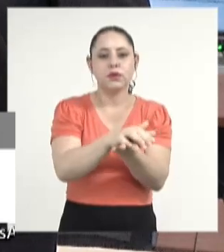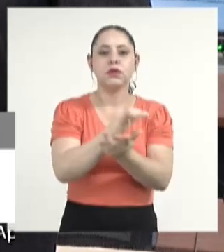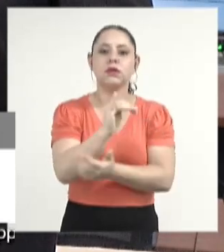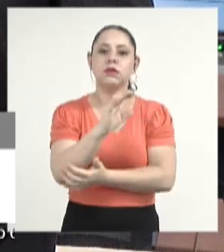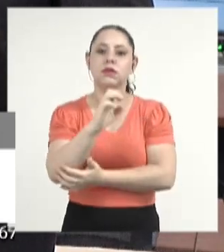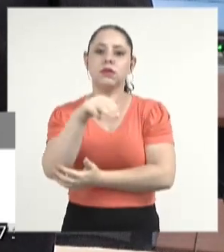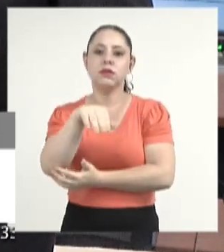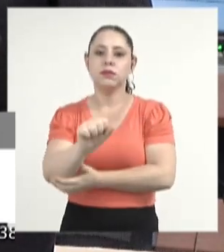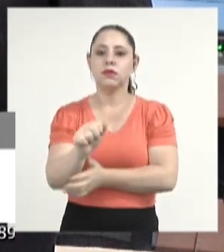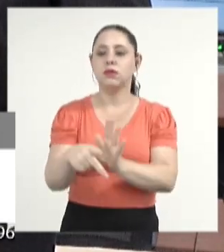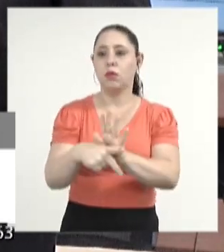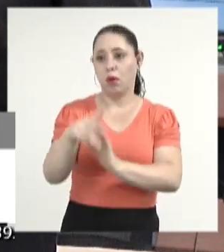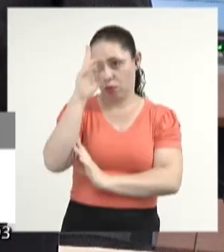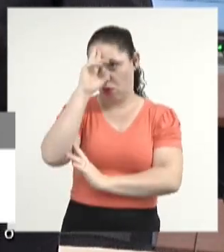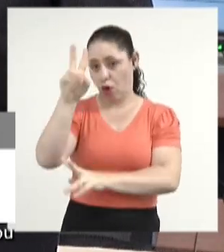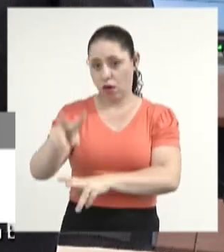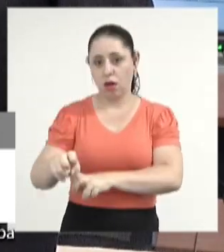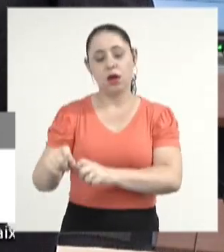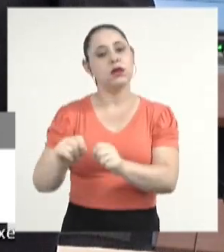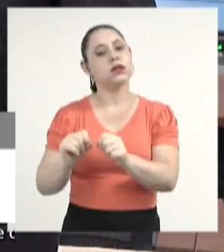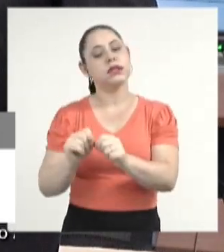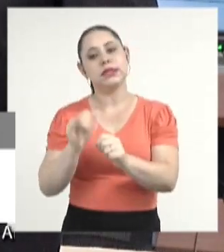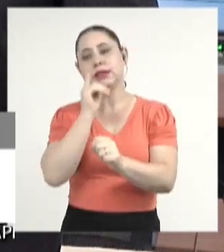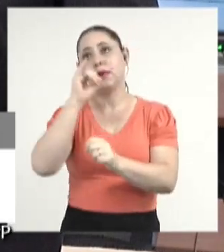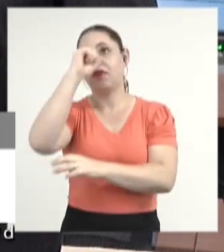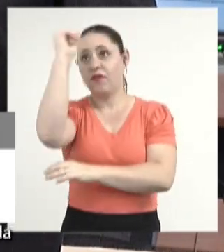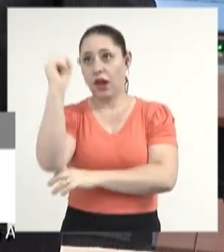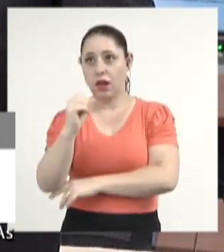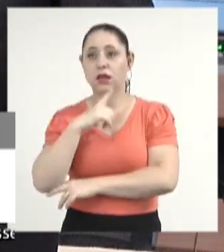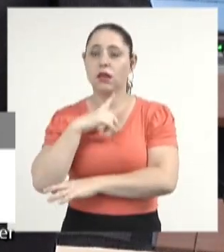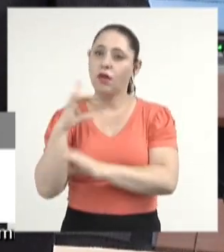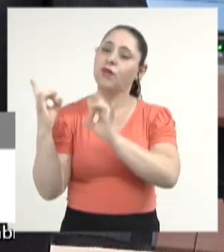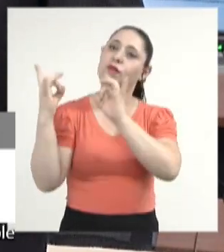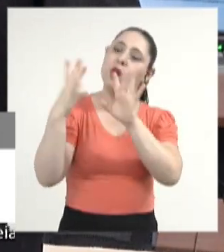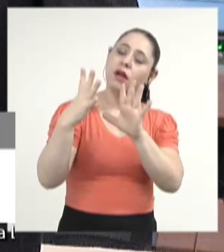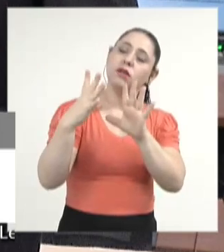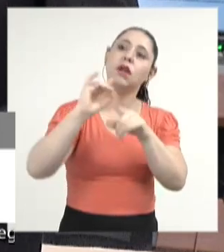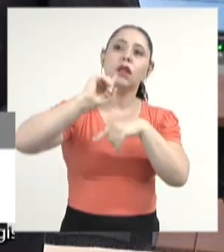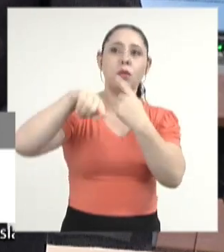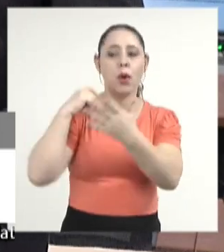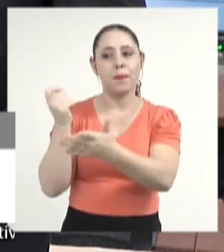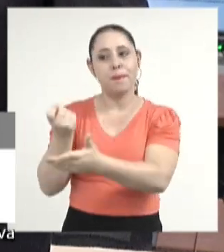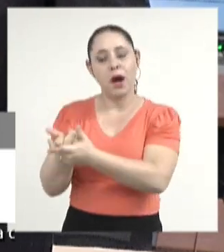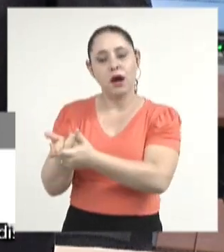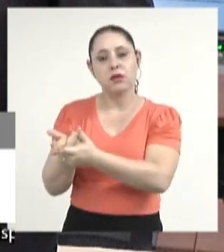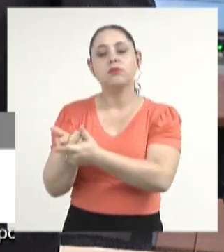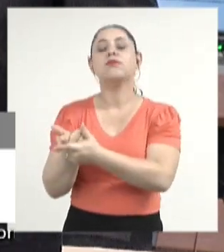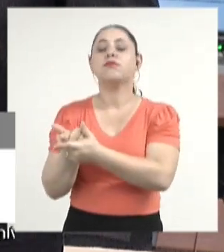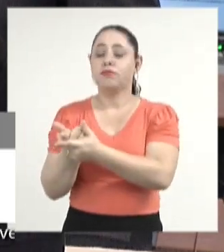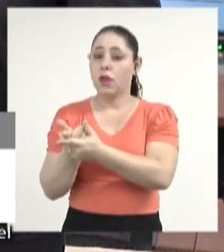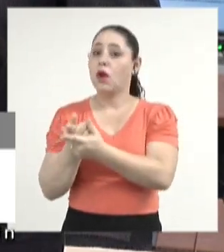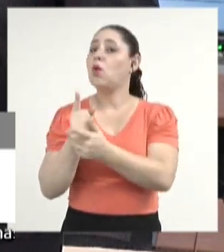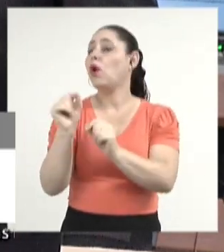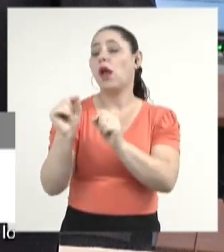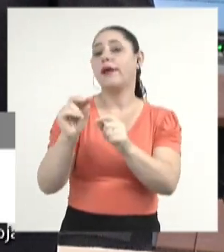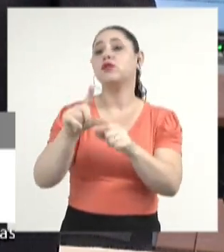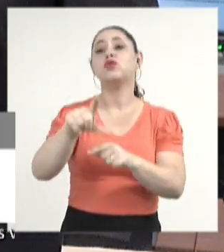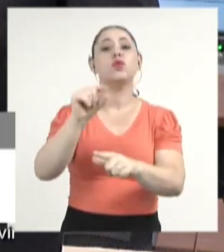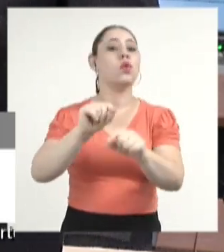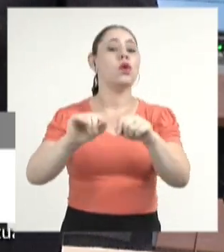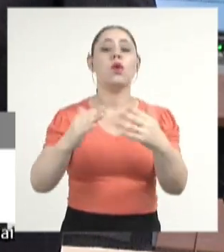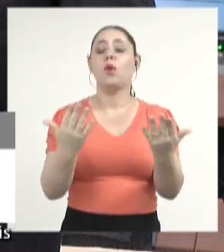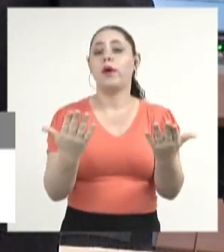fiscal pago ao produtor rural por estabelecimentos frigoríficos. O pagamento será feito de forma